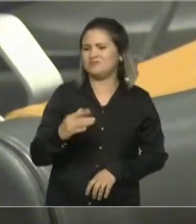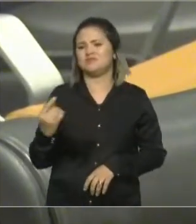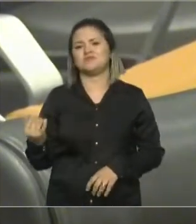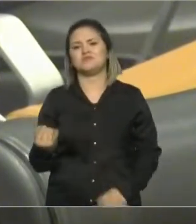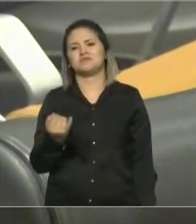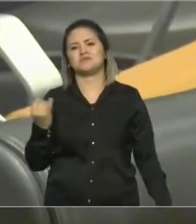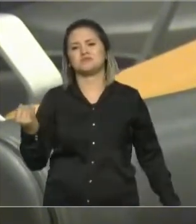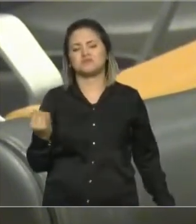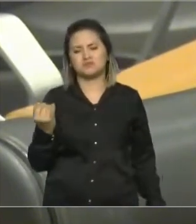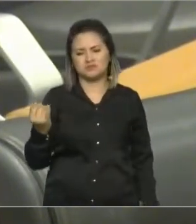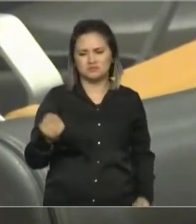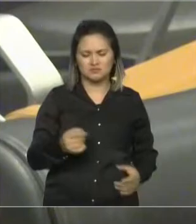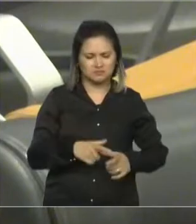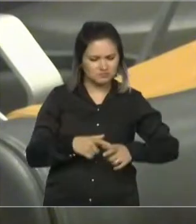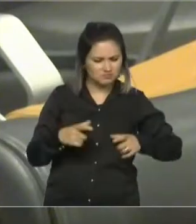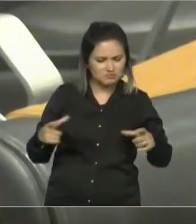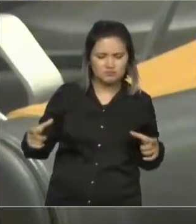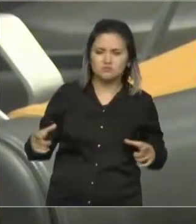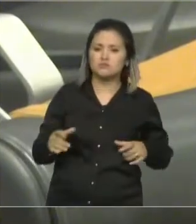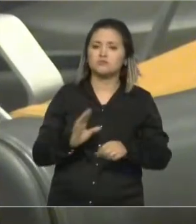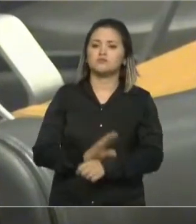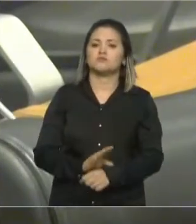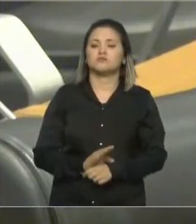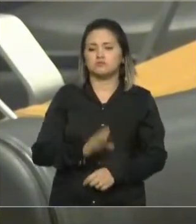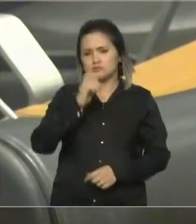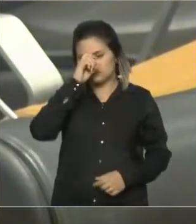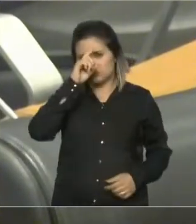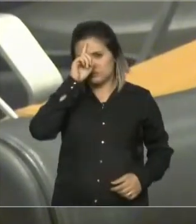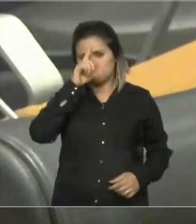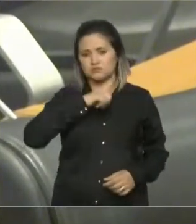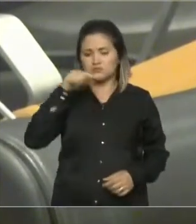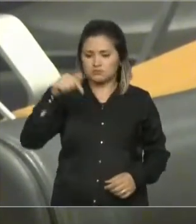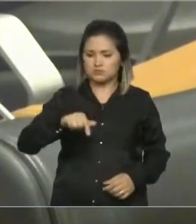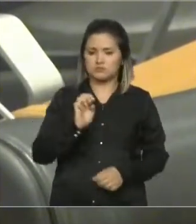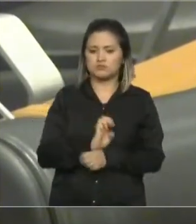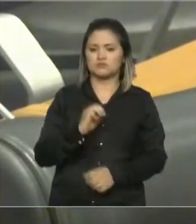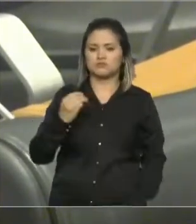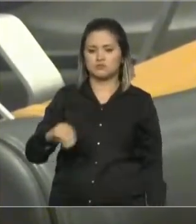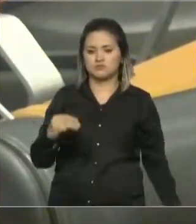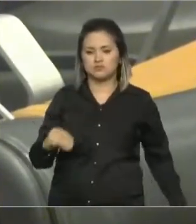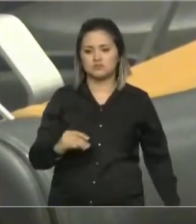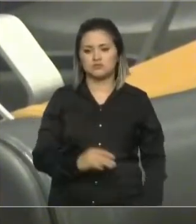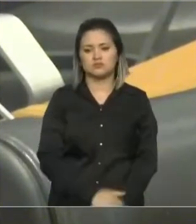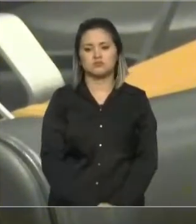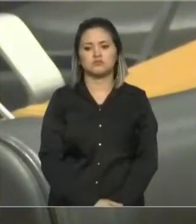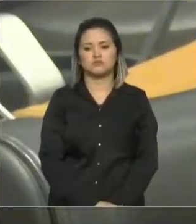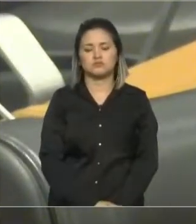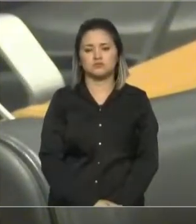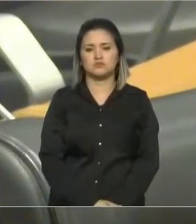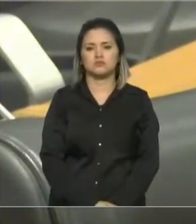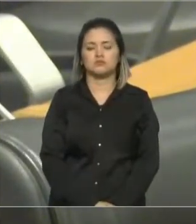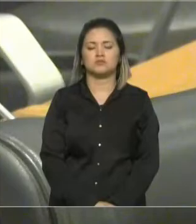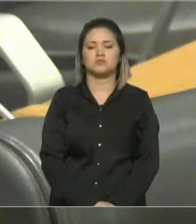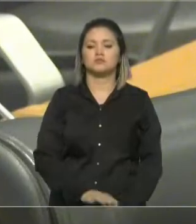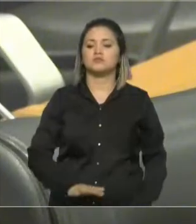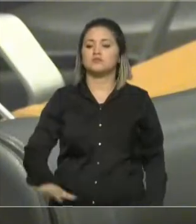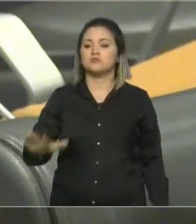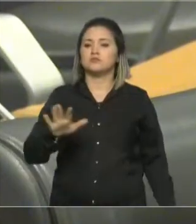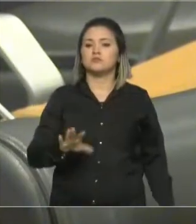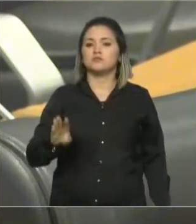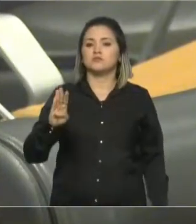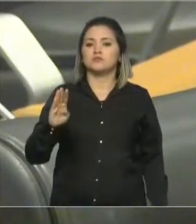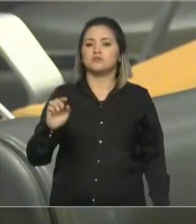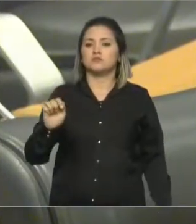de assistência hospitalar se encontra hoje no estado do Maranhão. O que seria a saúde da Baixada Maranhense sem